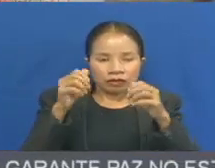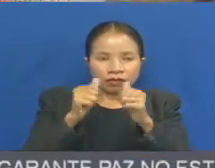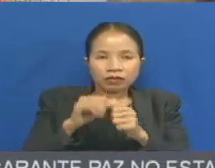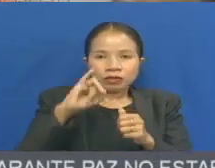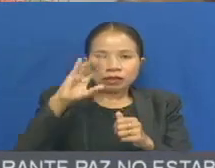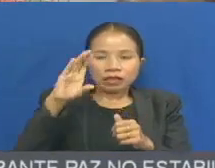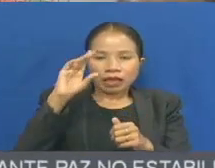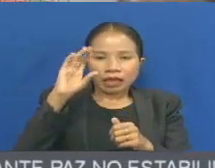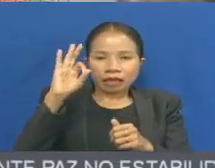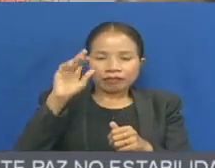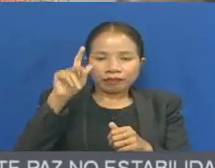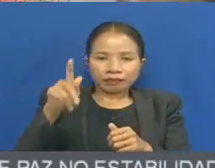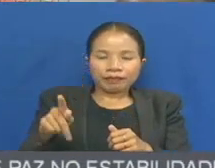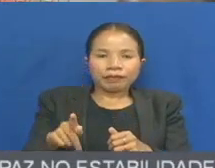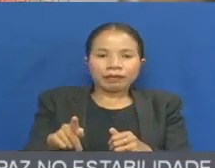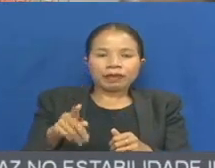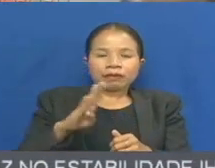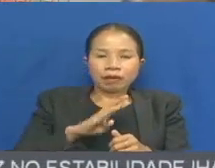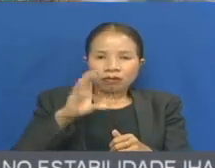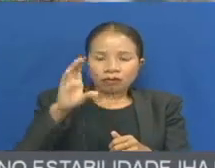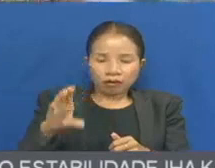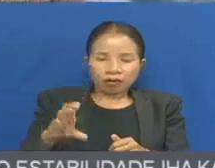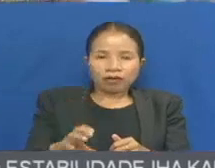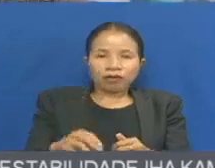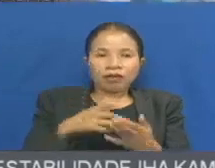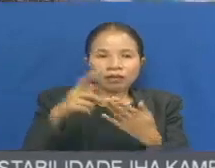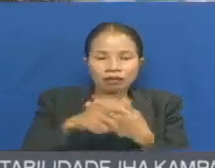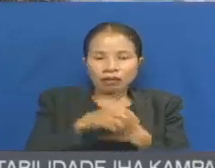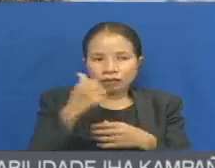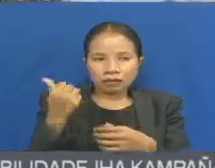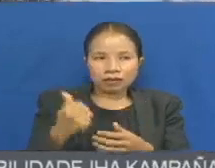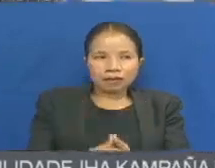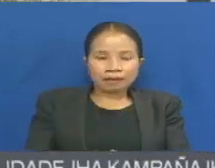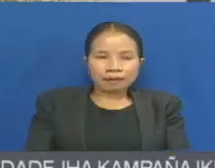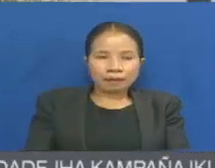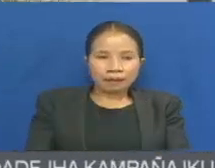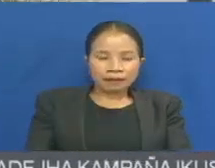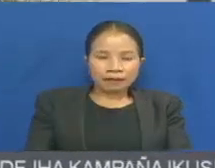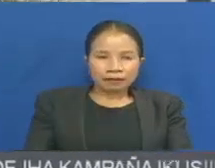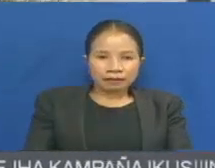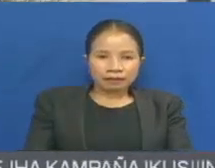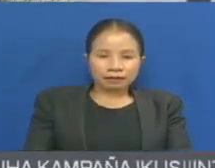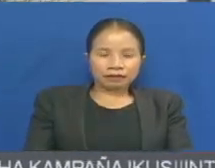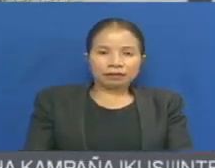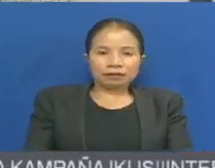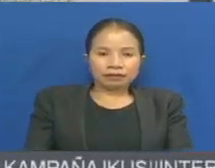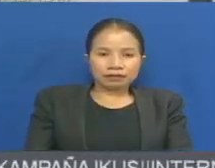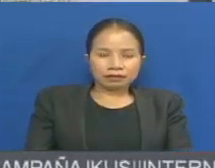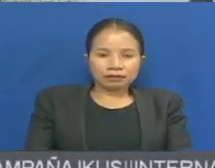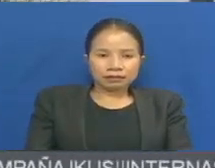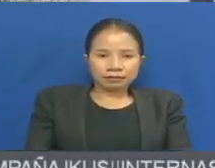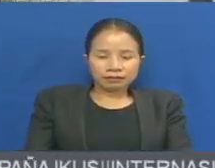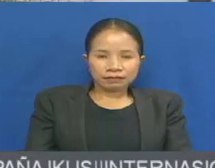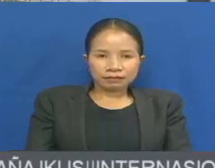católica formação professora Sumaré balcão e reprograma selou mais geral é de fazer